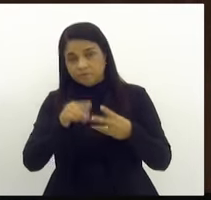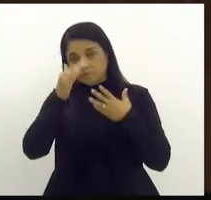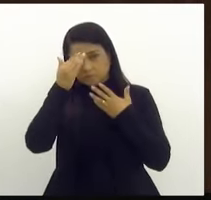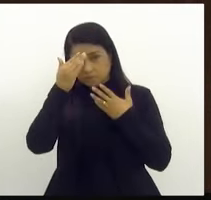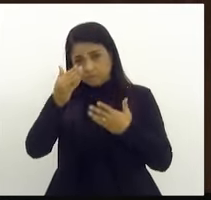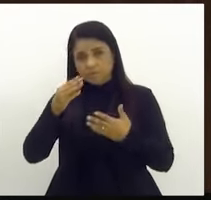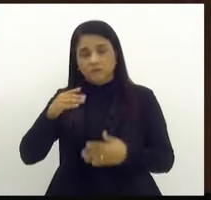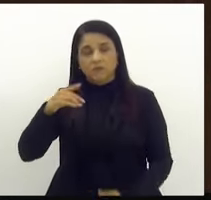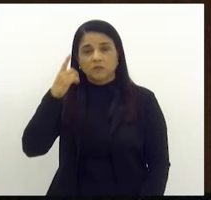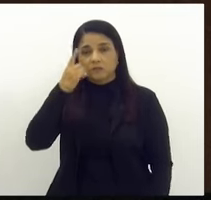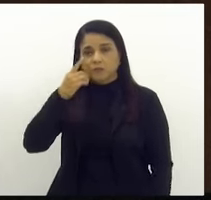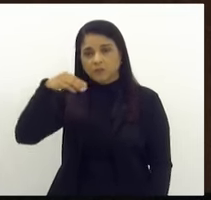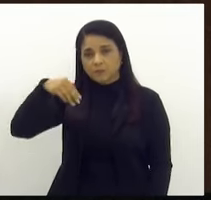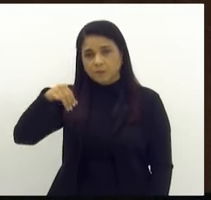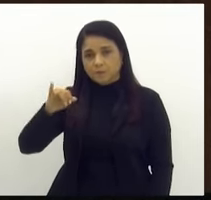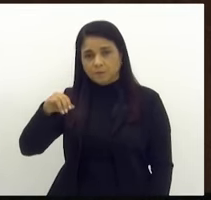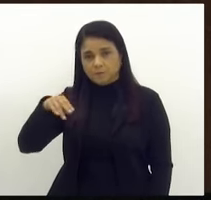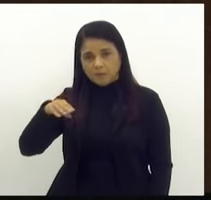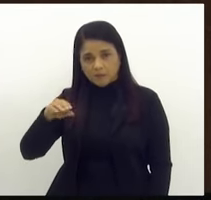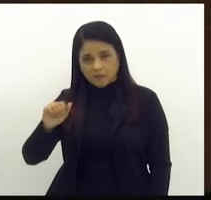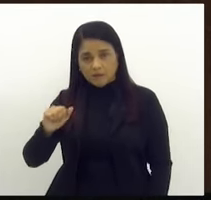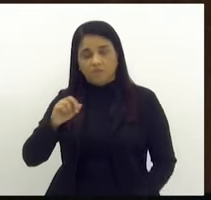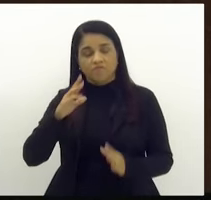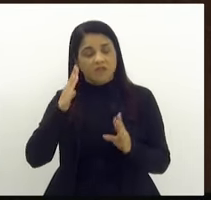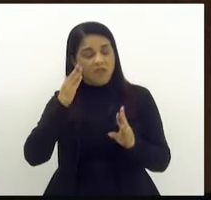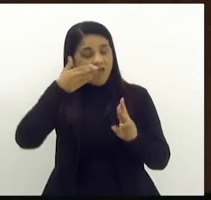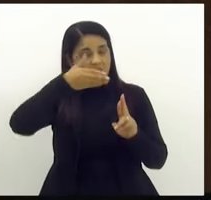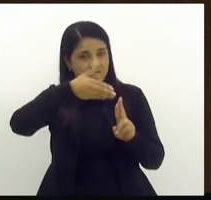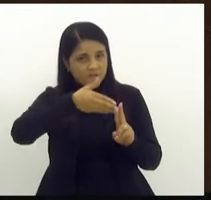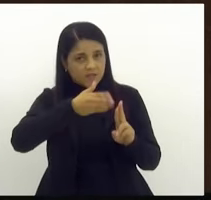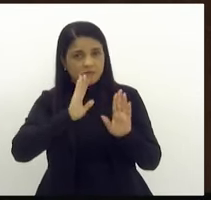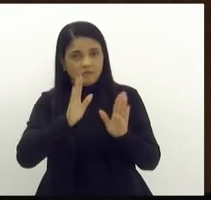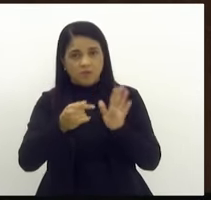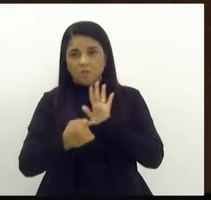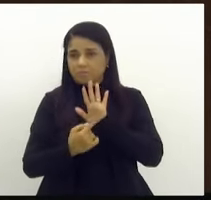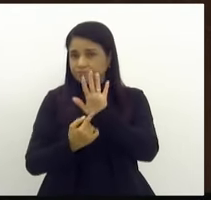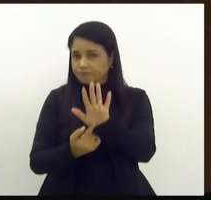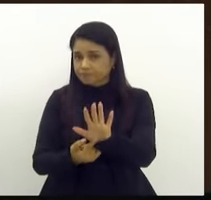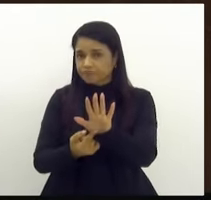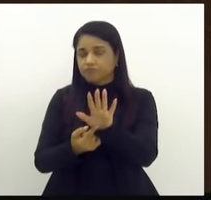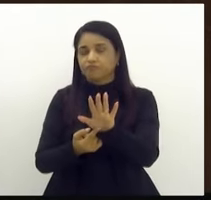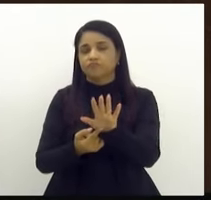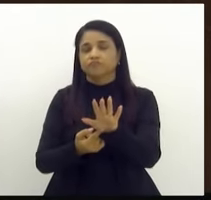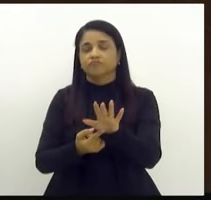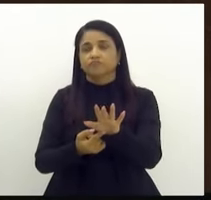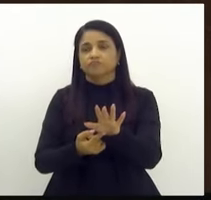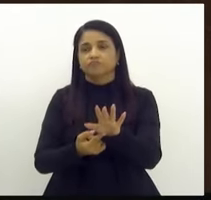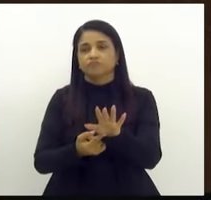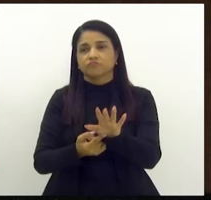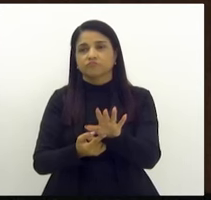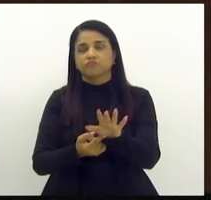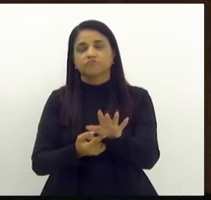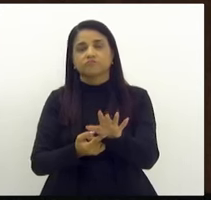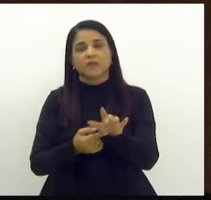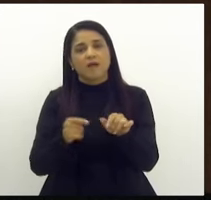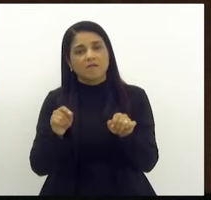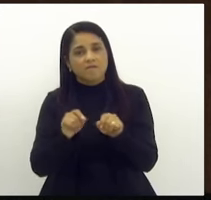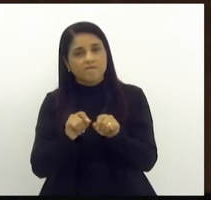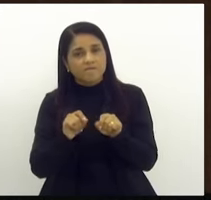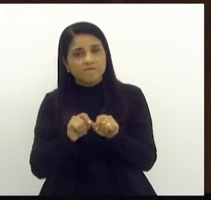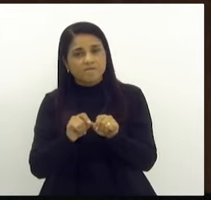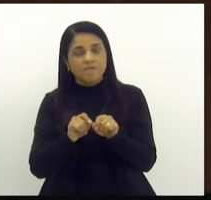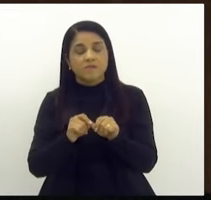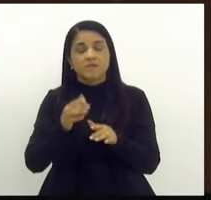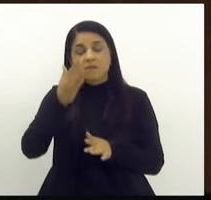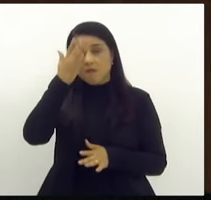Carlos min que já trouxe aqui referência a a essa construção e a realização Que Nós faremos